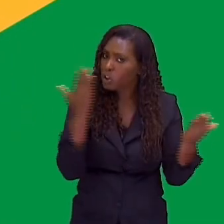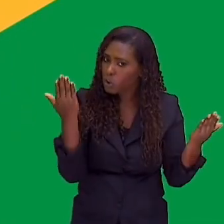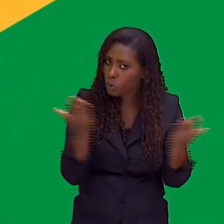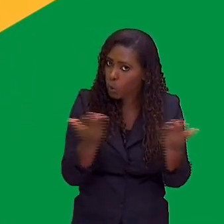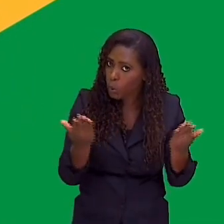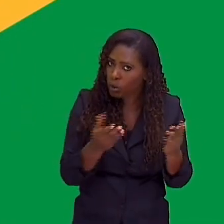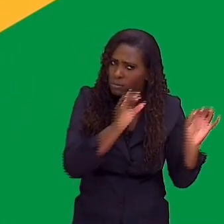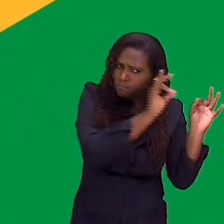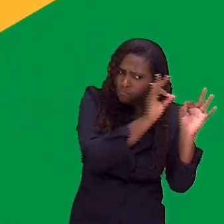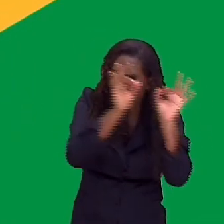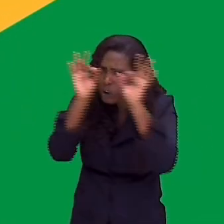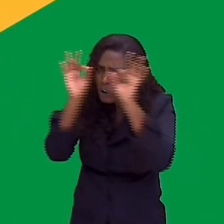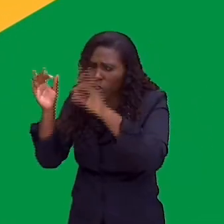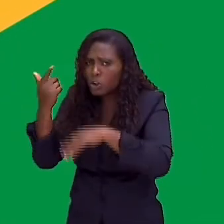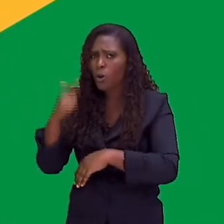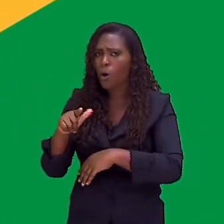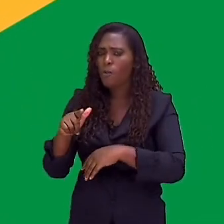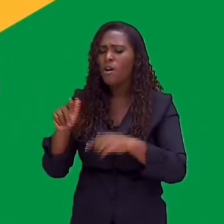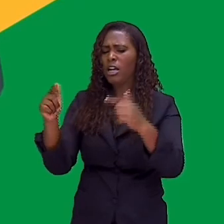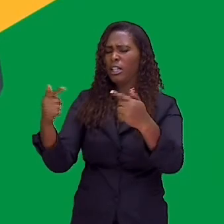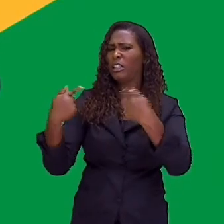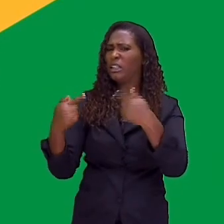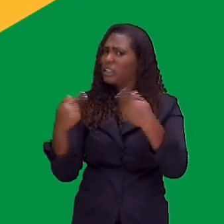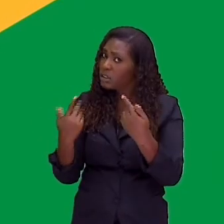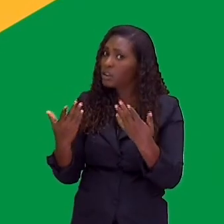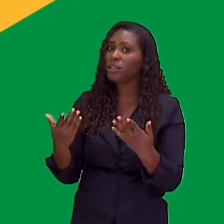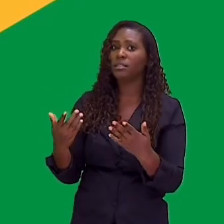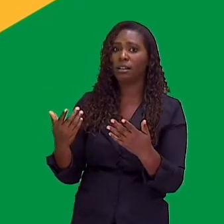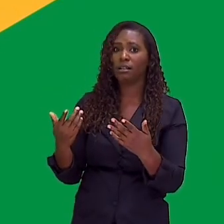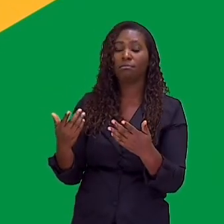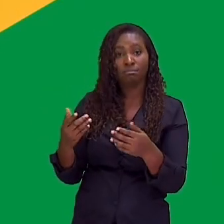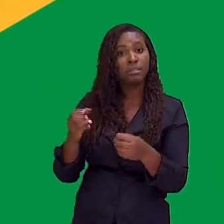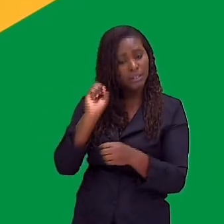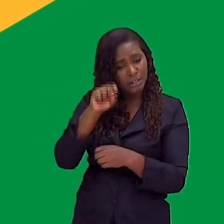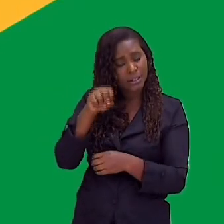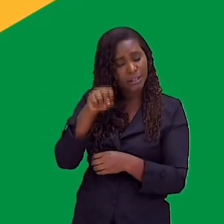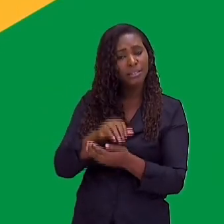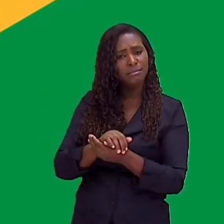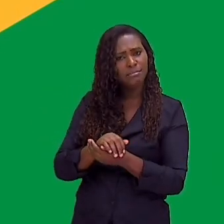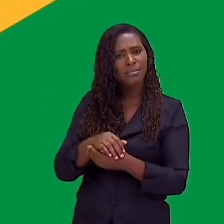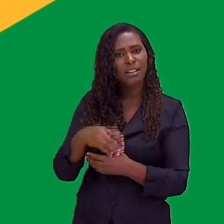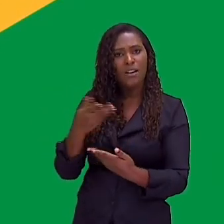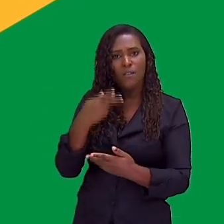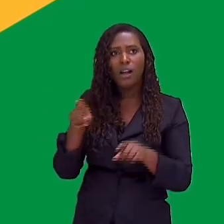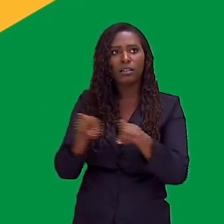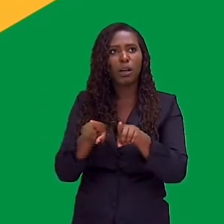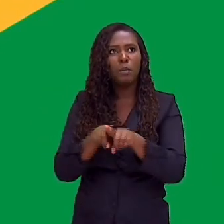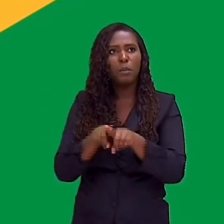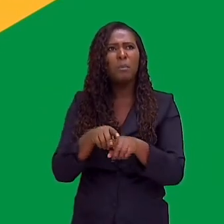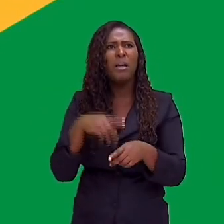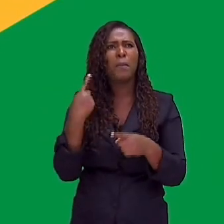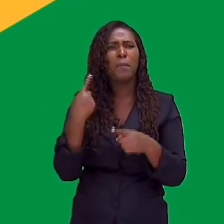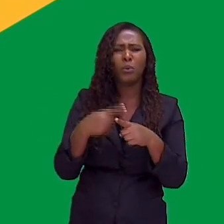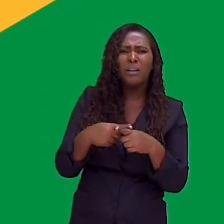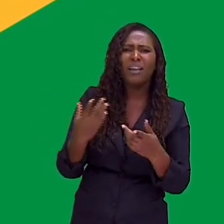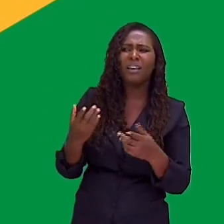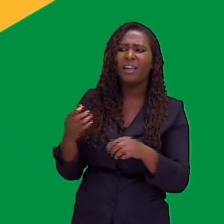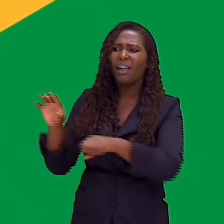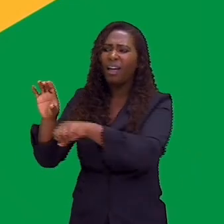valores e estudar para que ninguém ponha sobre nós,